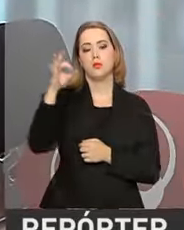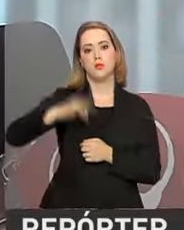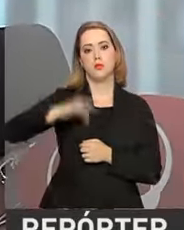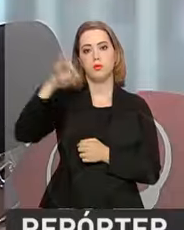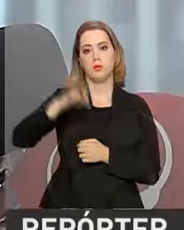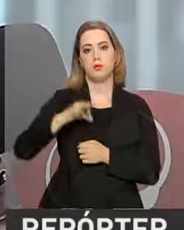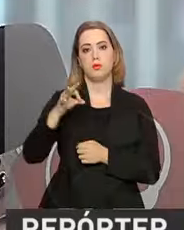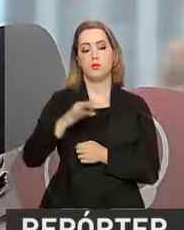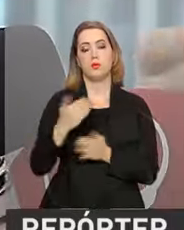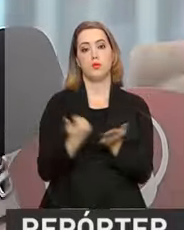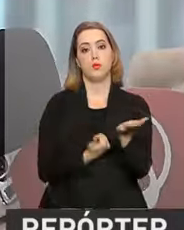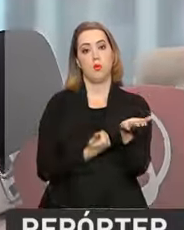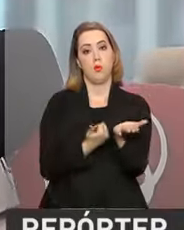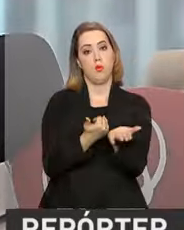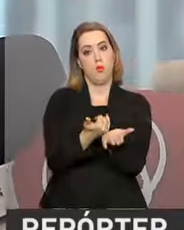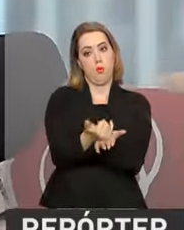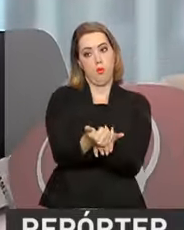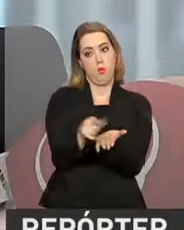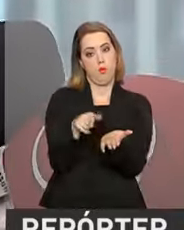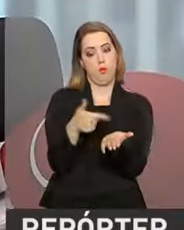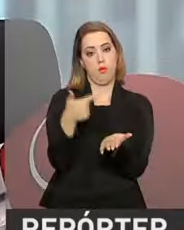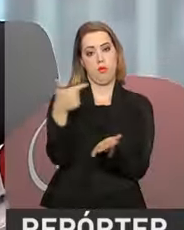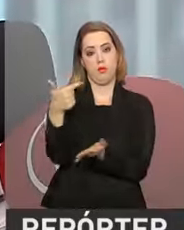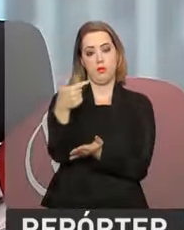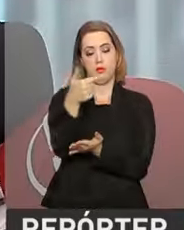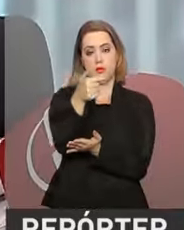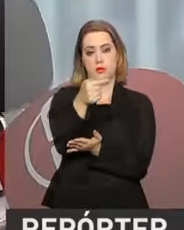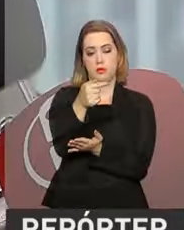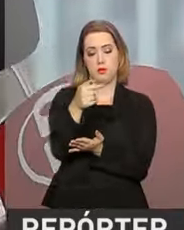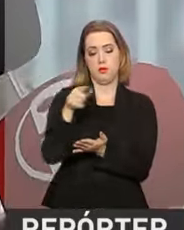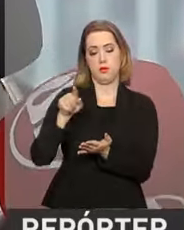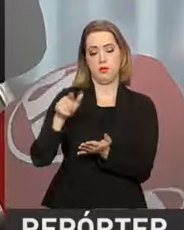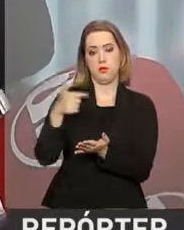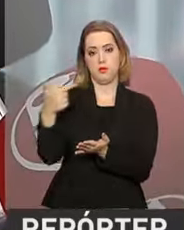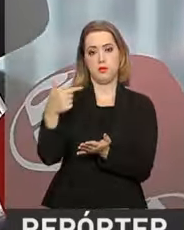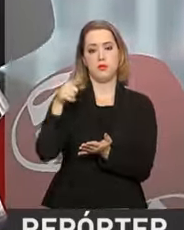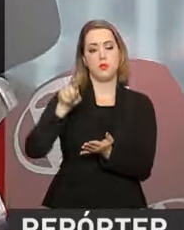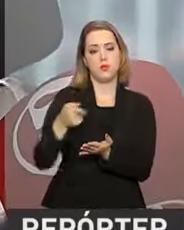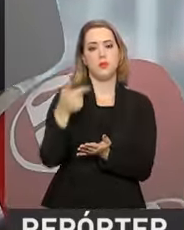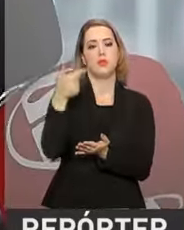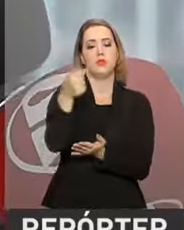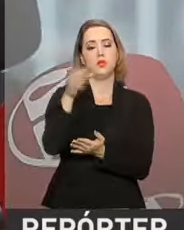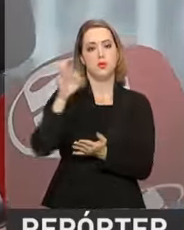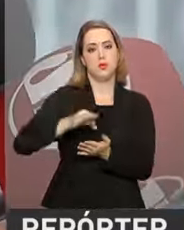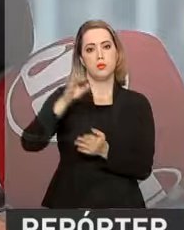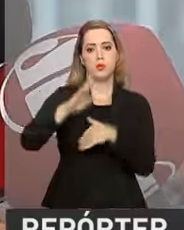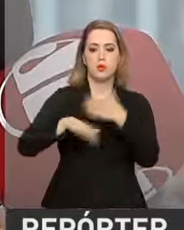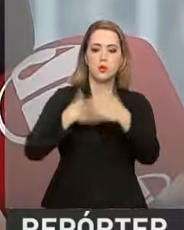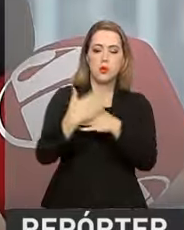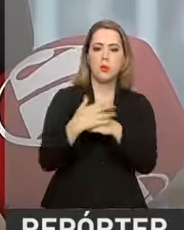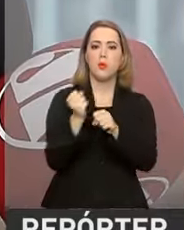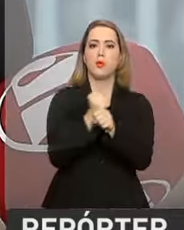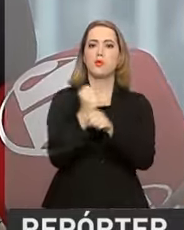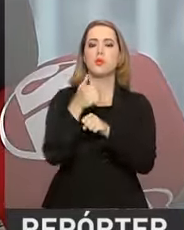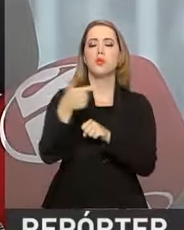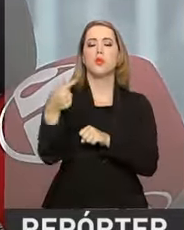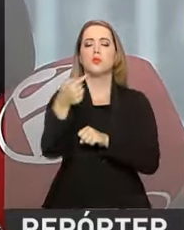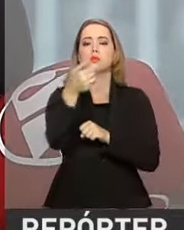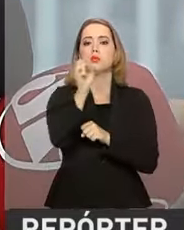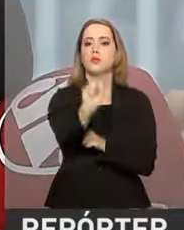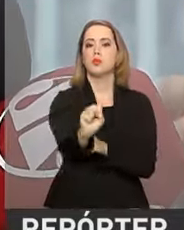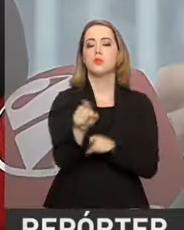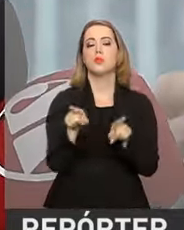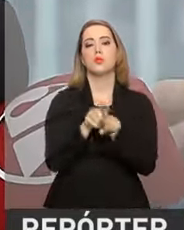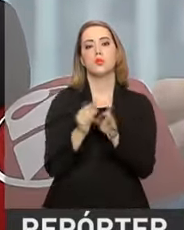7,2%. A partir daí, para 2018 em diante, prevalece aí sim